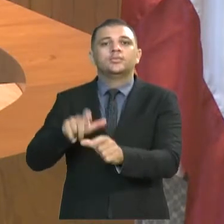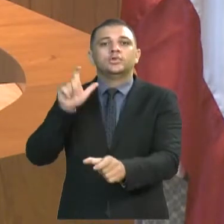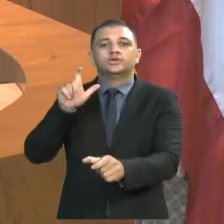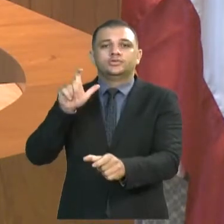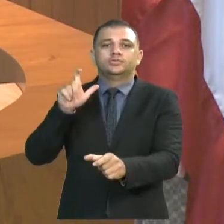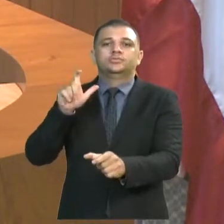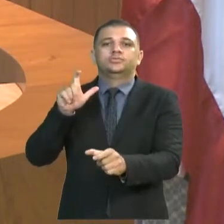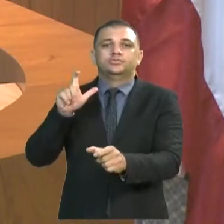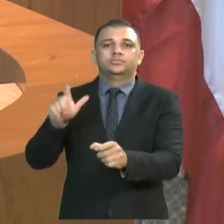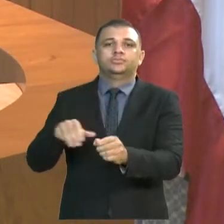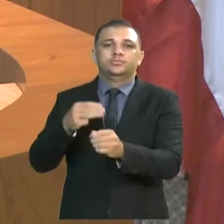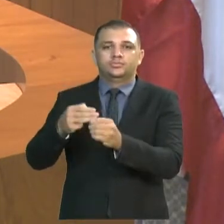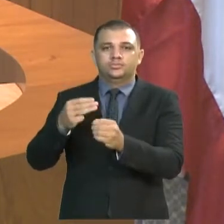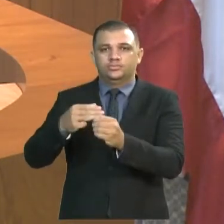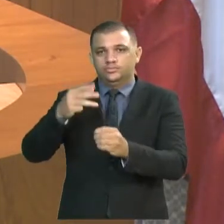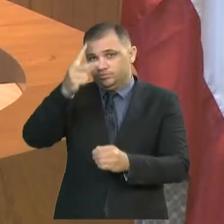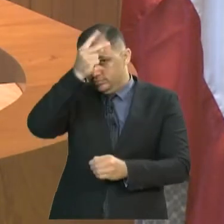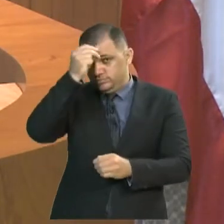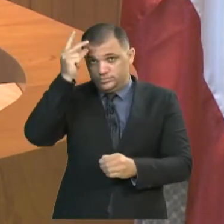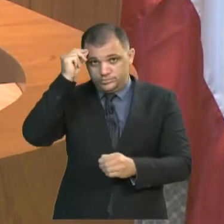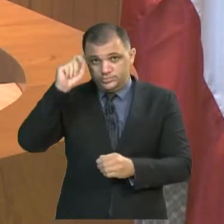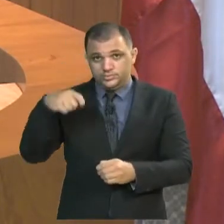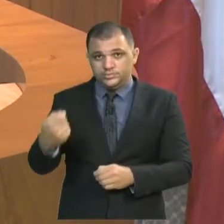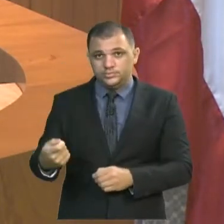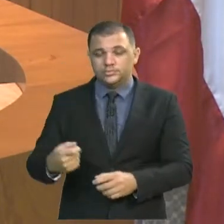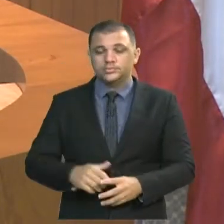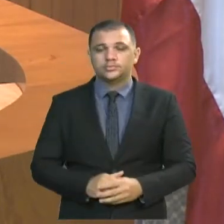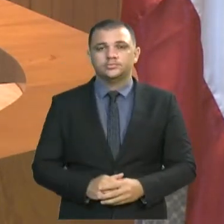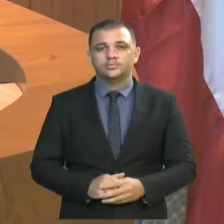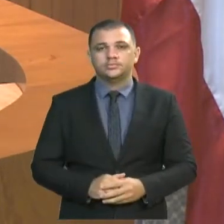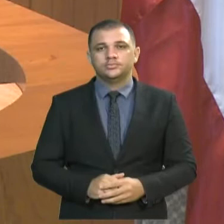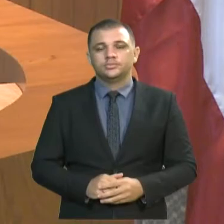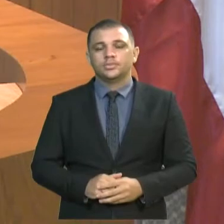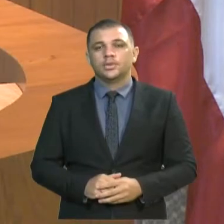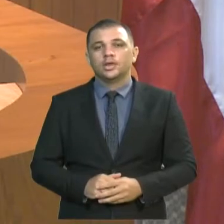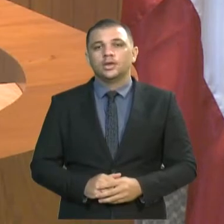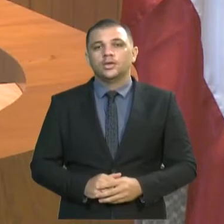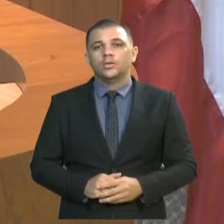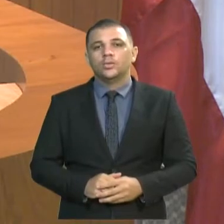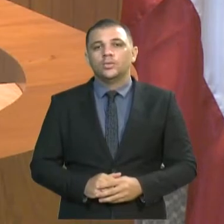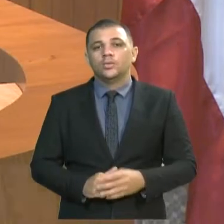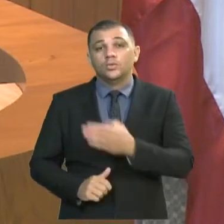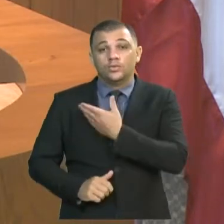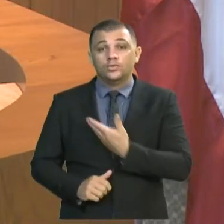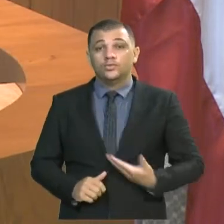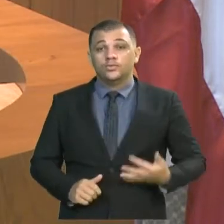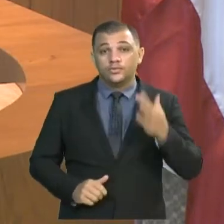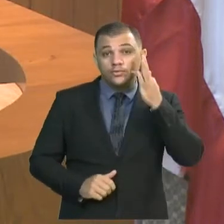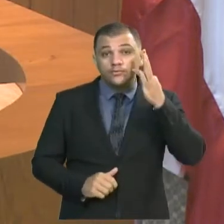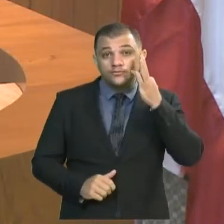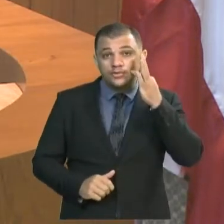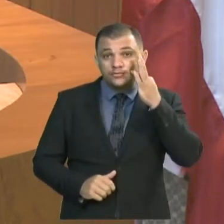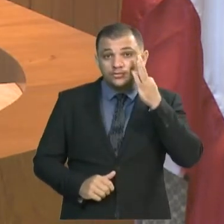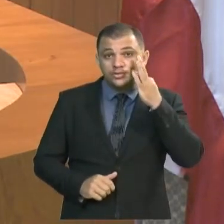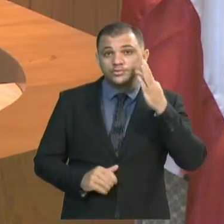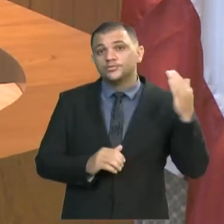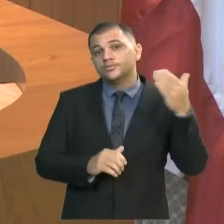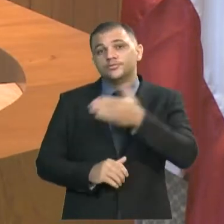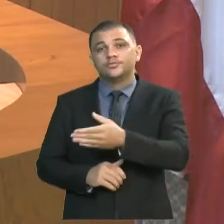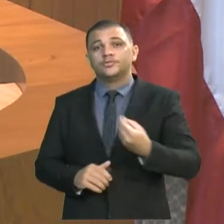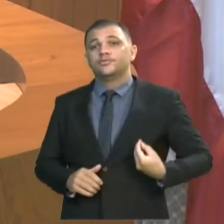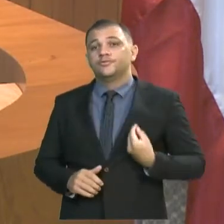político-administrativa. O governador não pôde estar presente, o governador Flávio Dino, deputado Otelino, mas